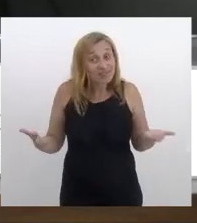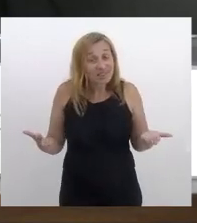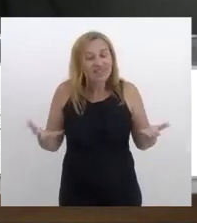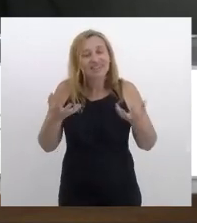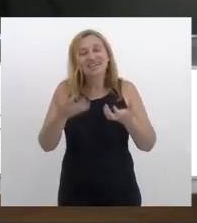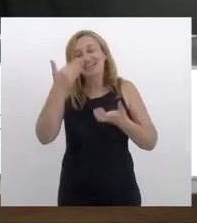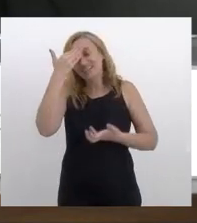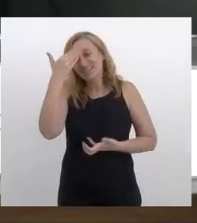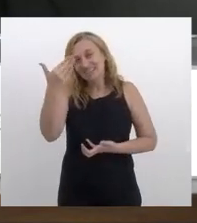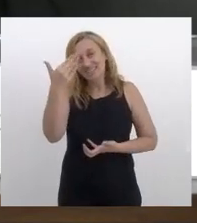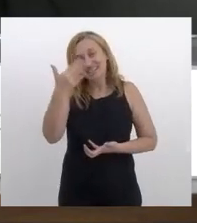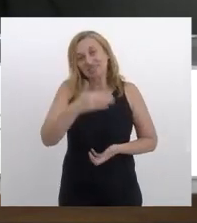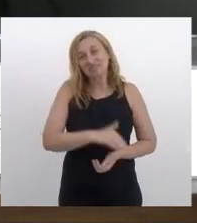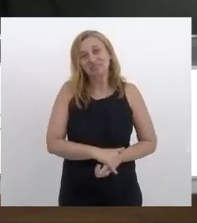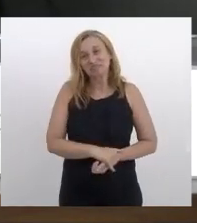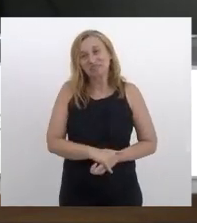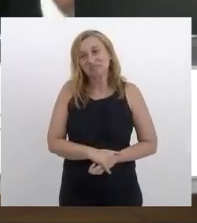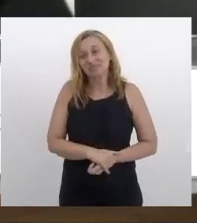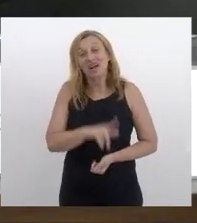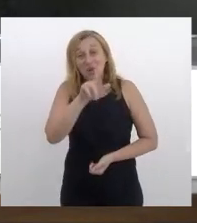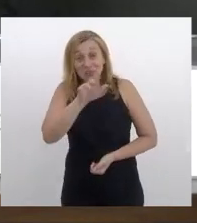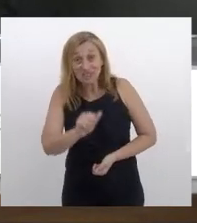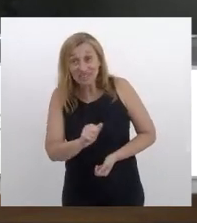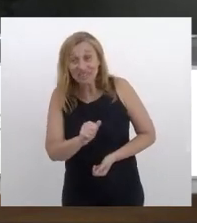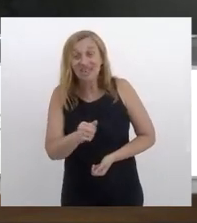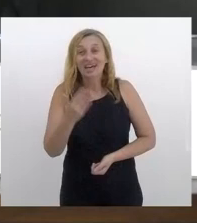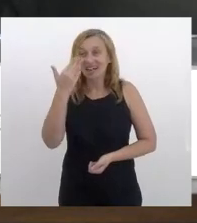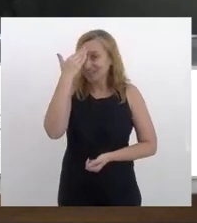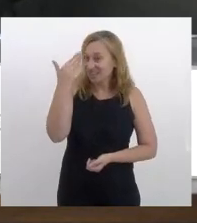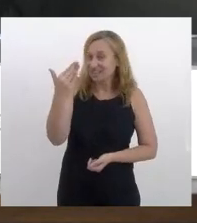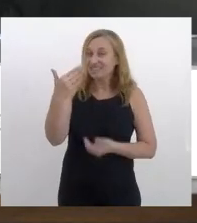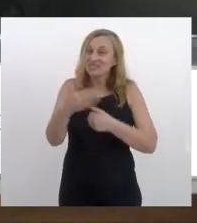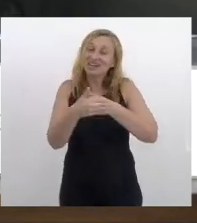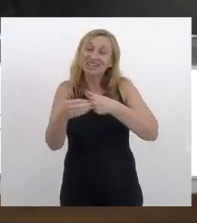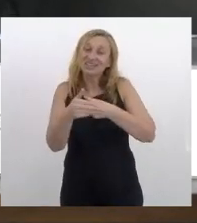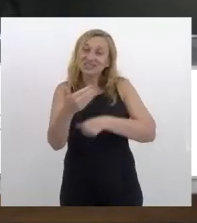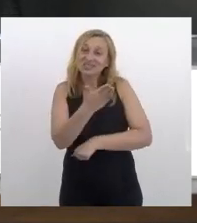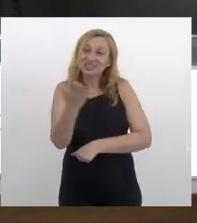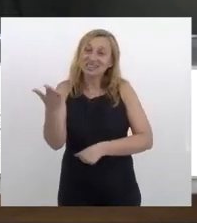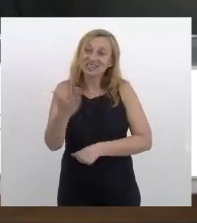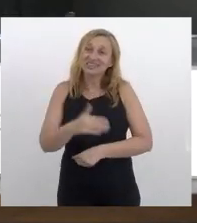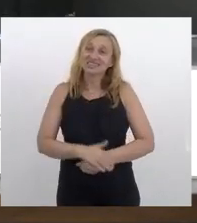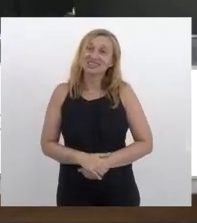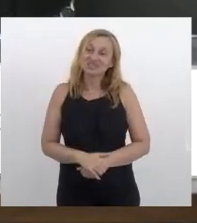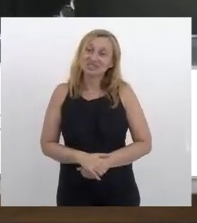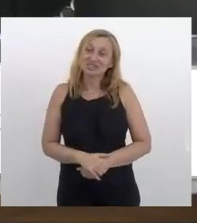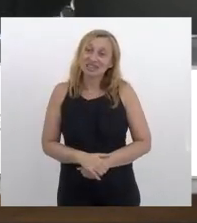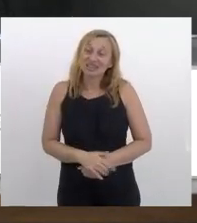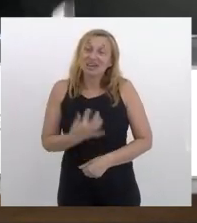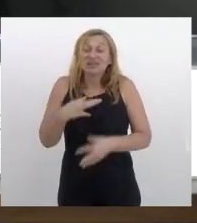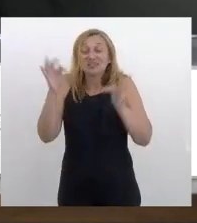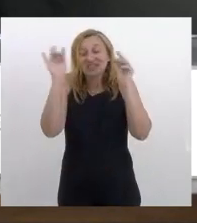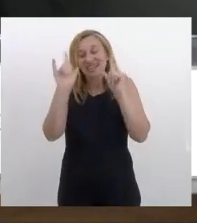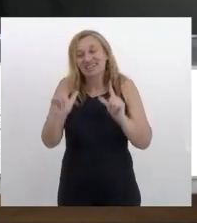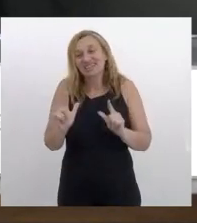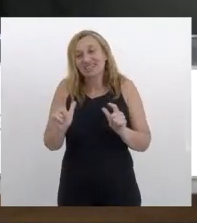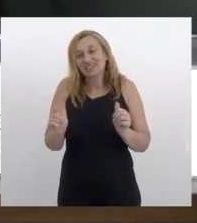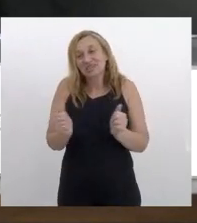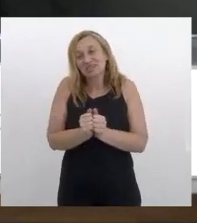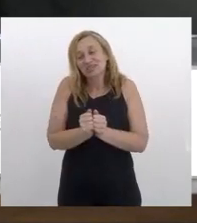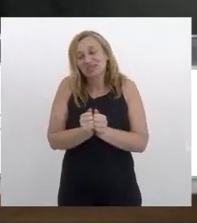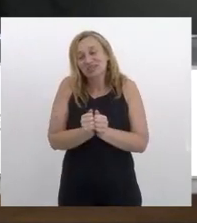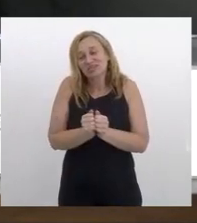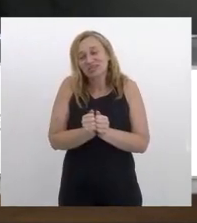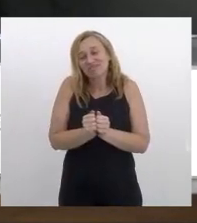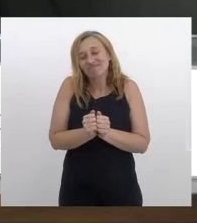quero agradecer aqui a Luzia, agradecer o carinho de todos. E eu fico muito feliz de podermos estar juntos